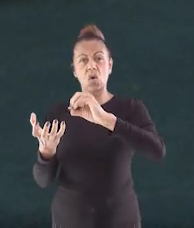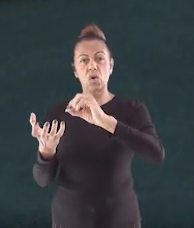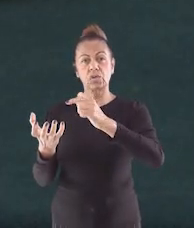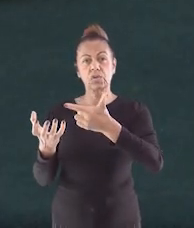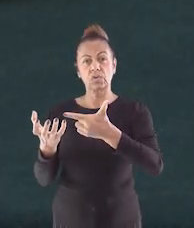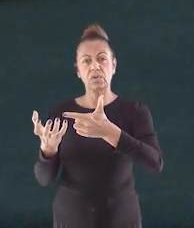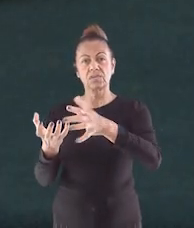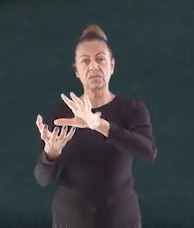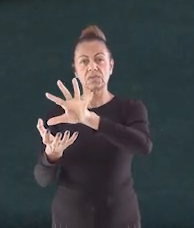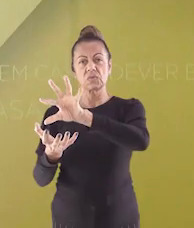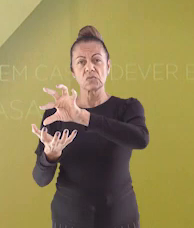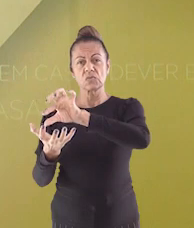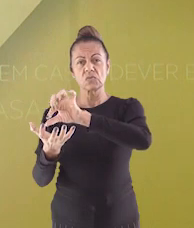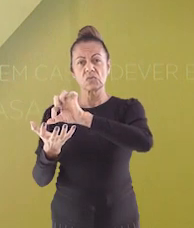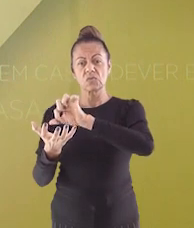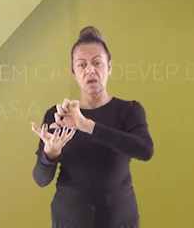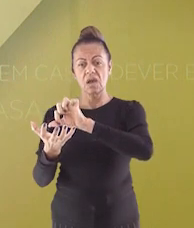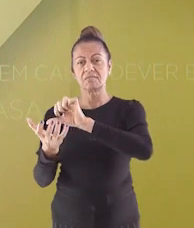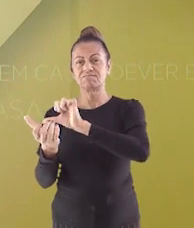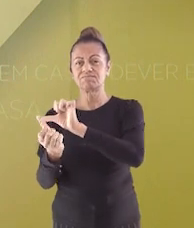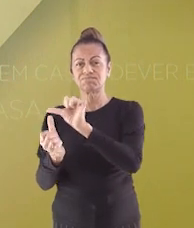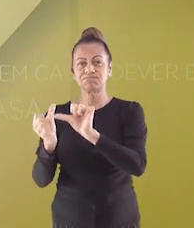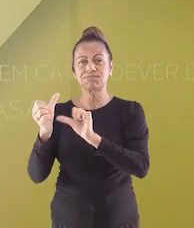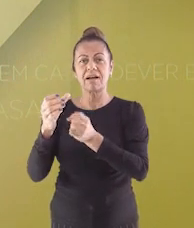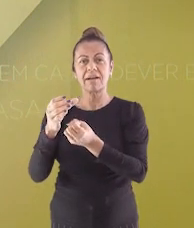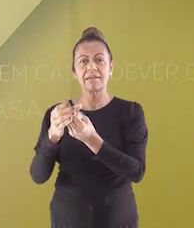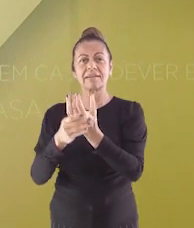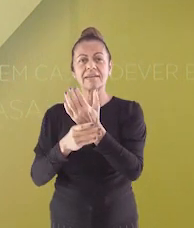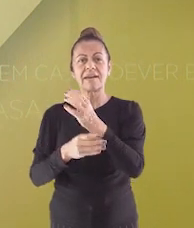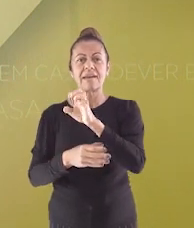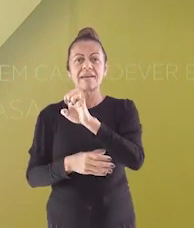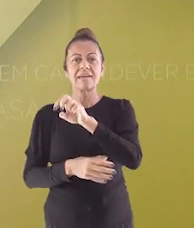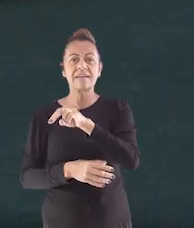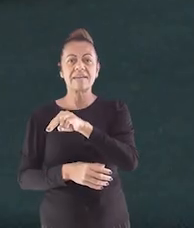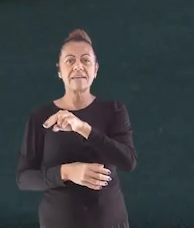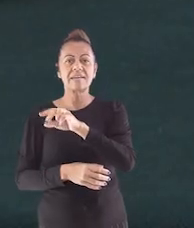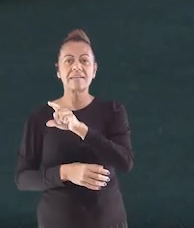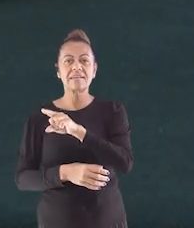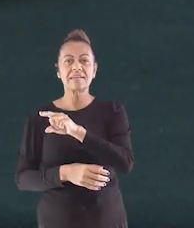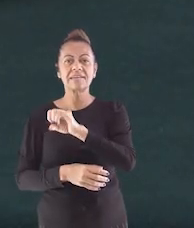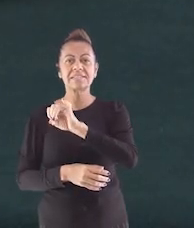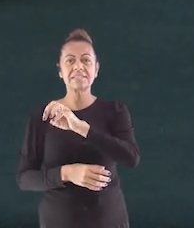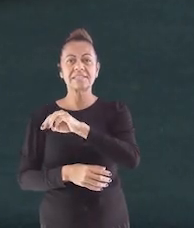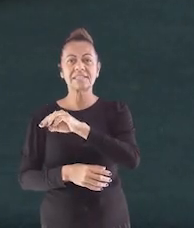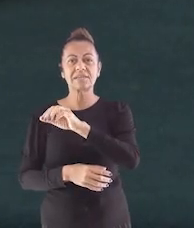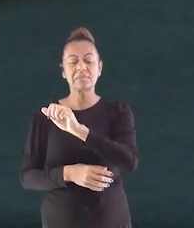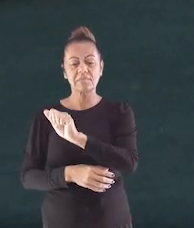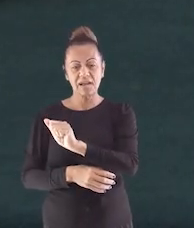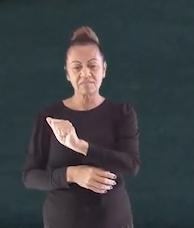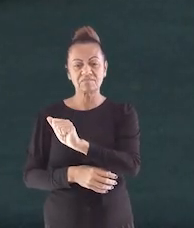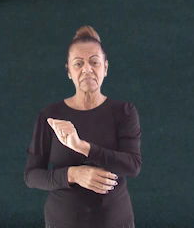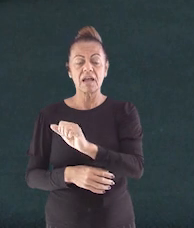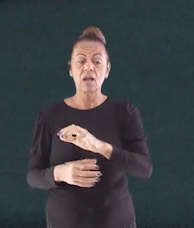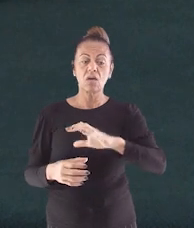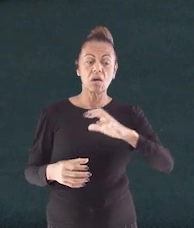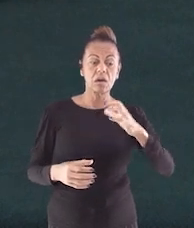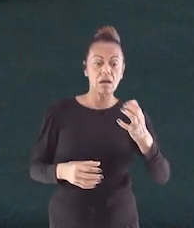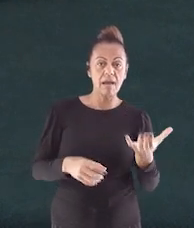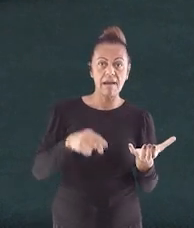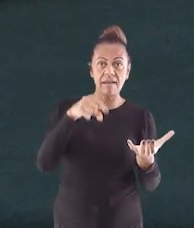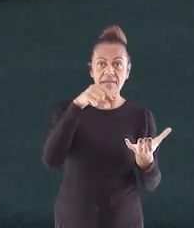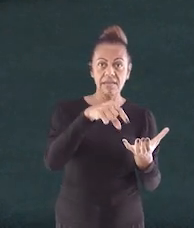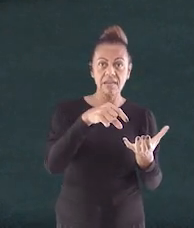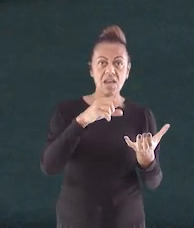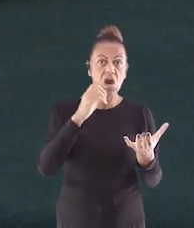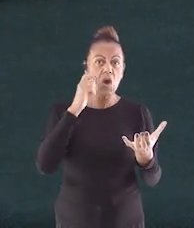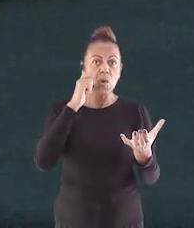escurece a fruta. O suco de limão, por ser ácido, impede a formação dessa enzima e,